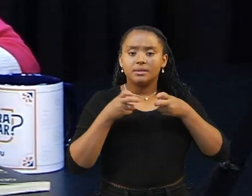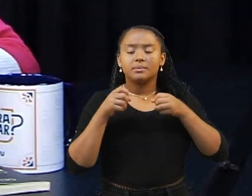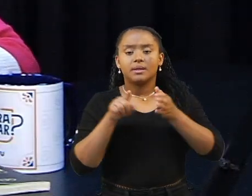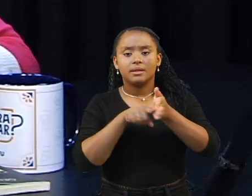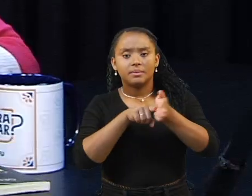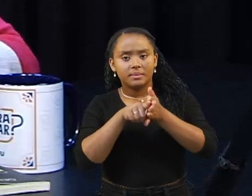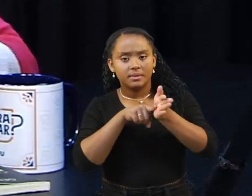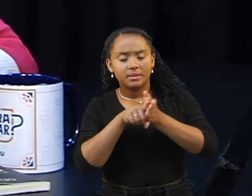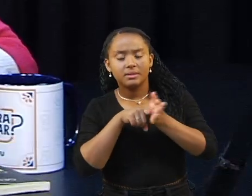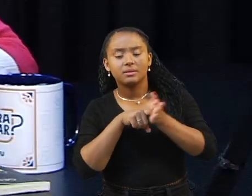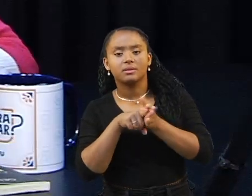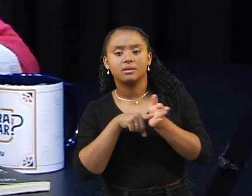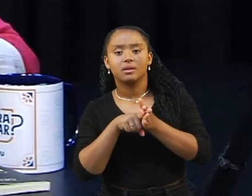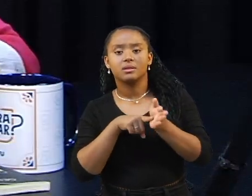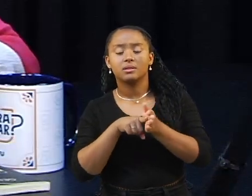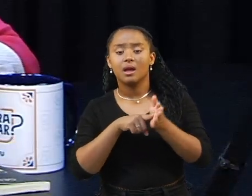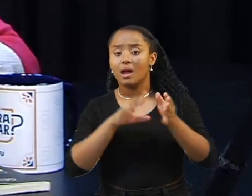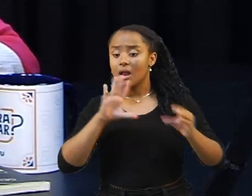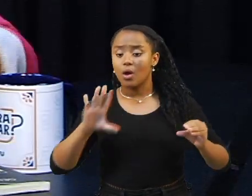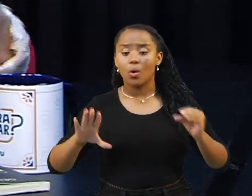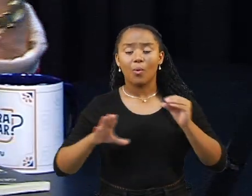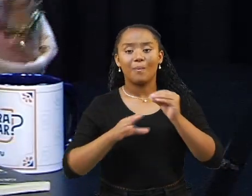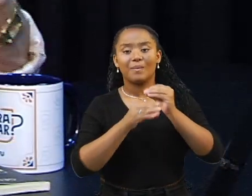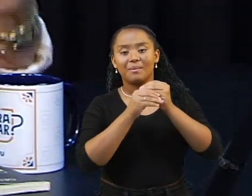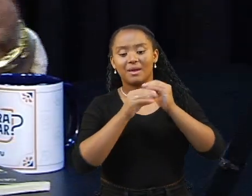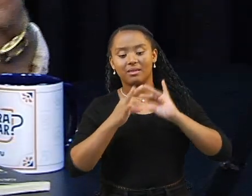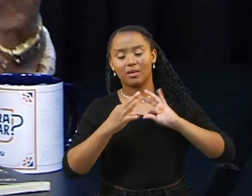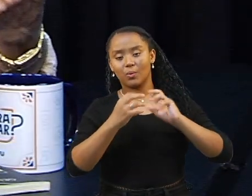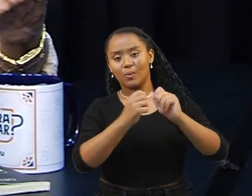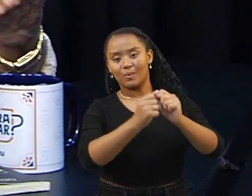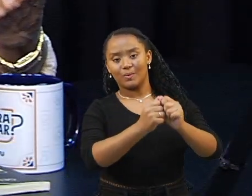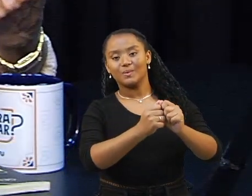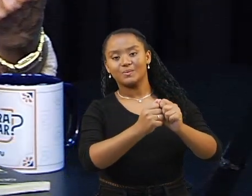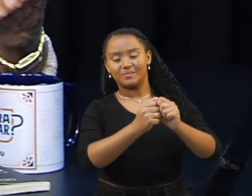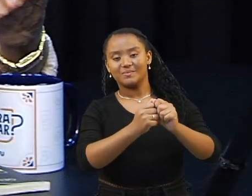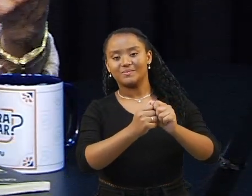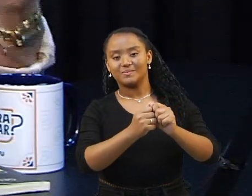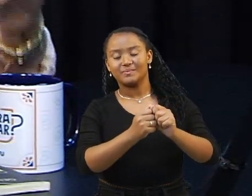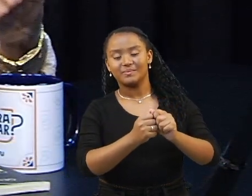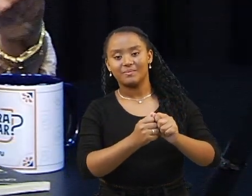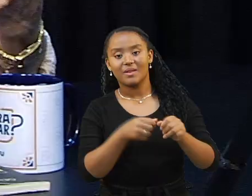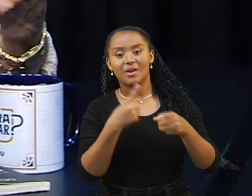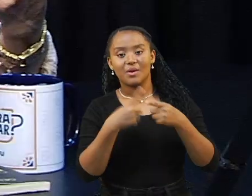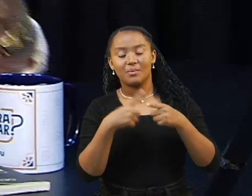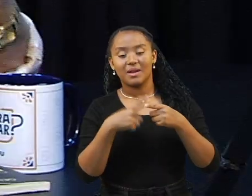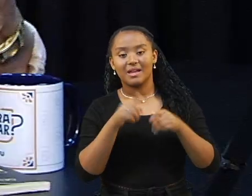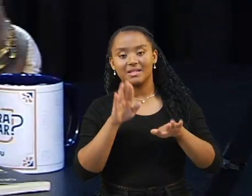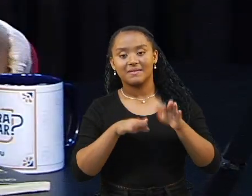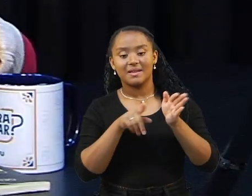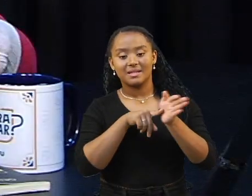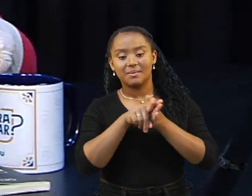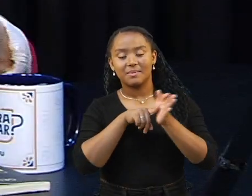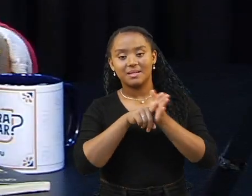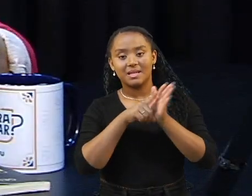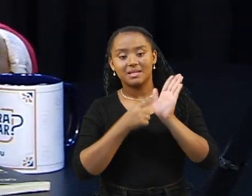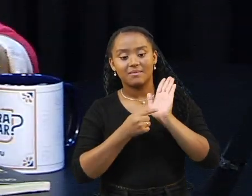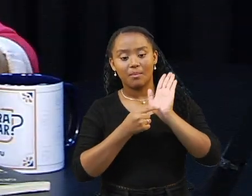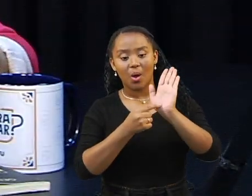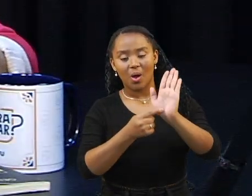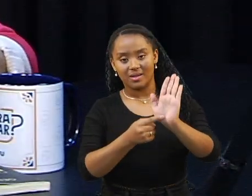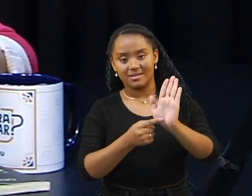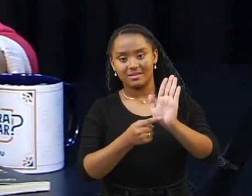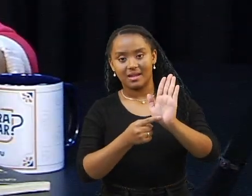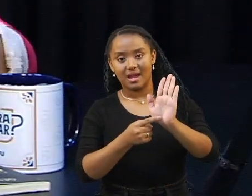vejo que a pesquisa, ela complementa tudo isso. Ela diz, muitas vezes, o que nós